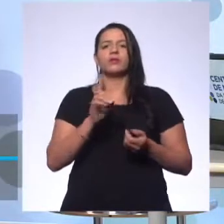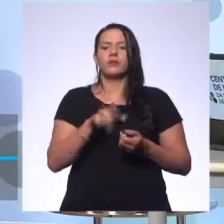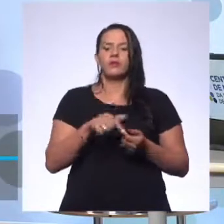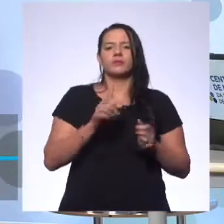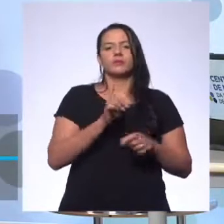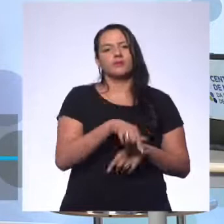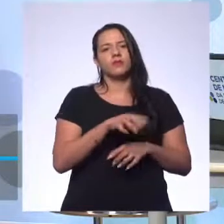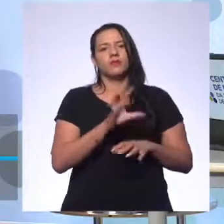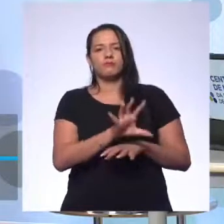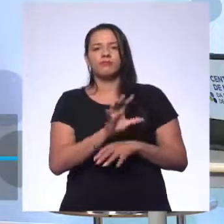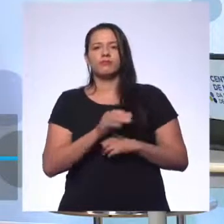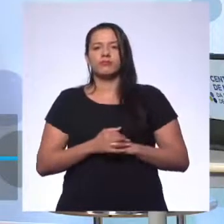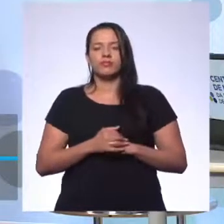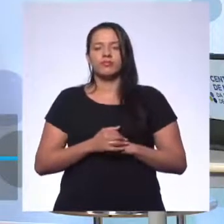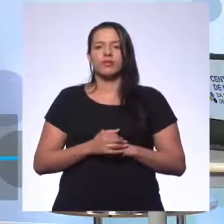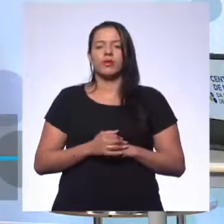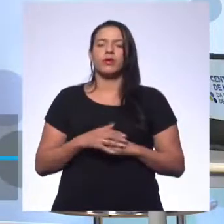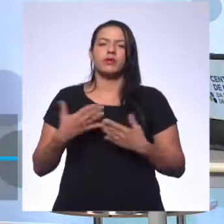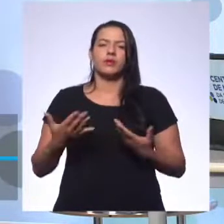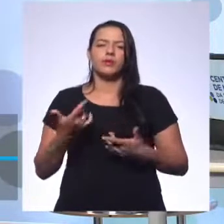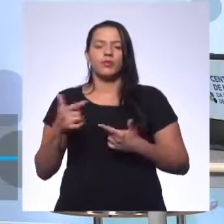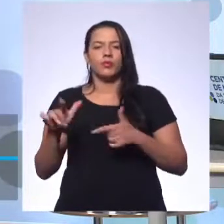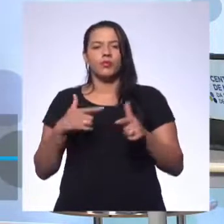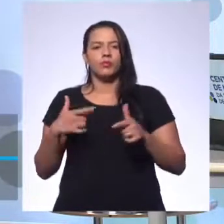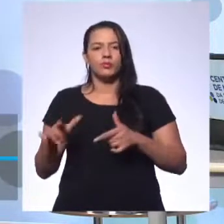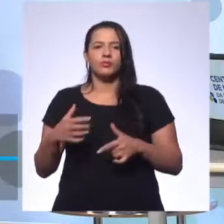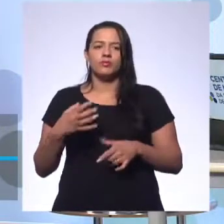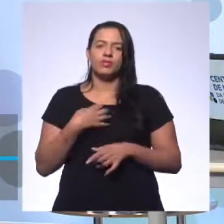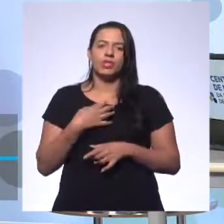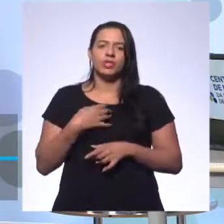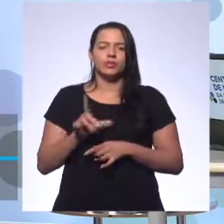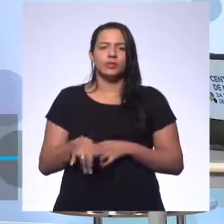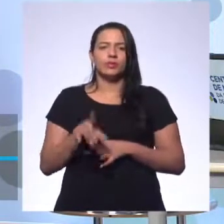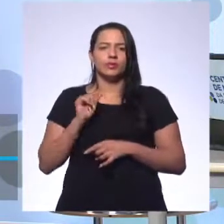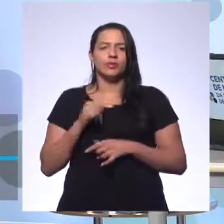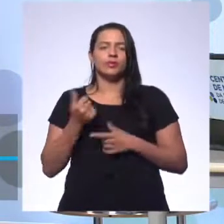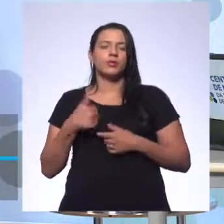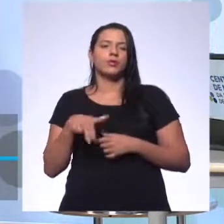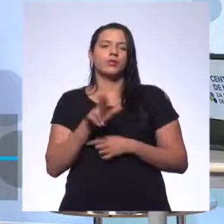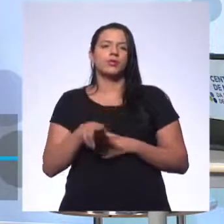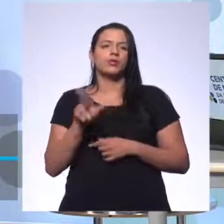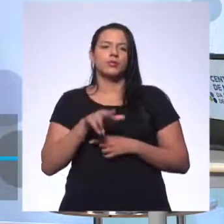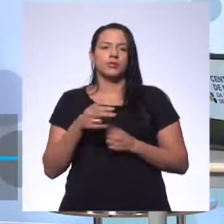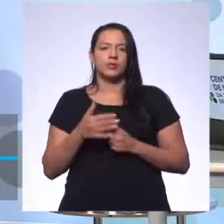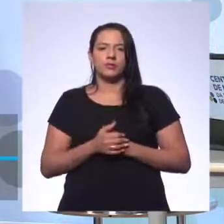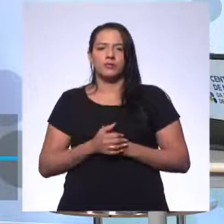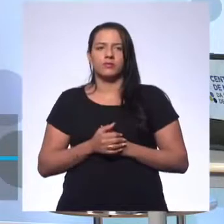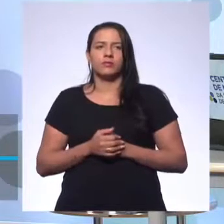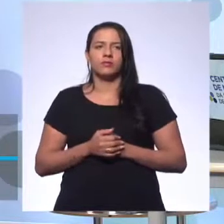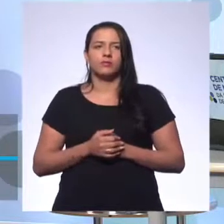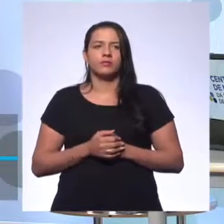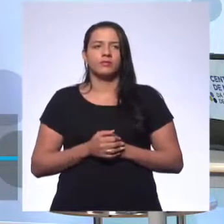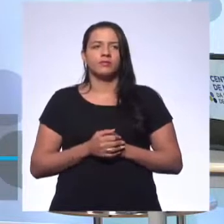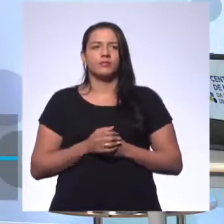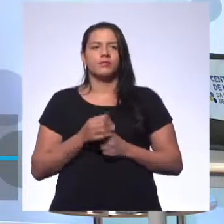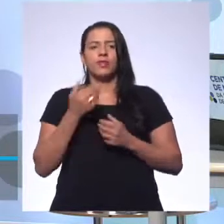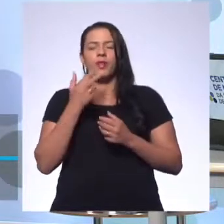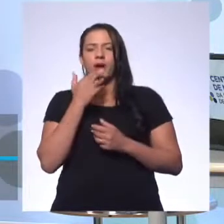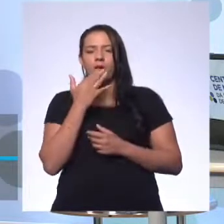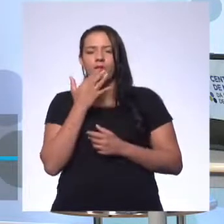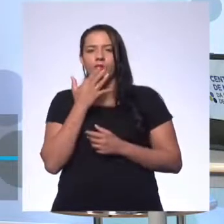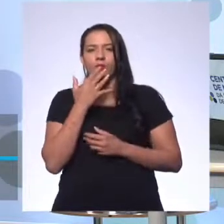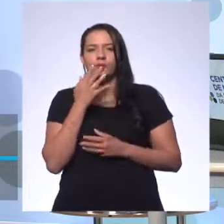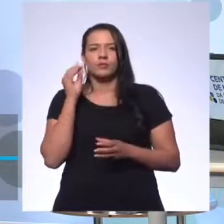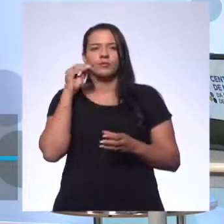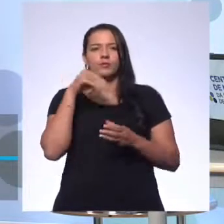isso, né? E aí os outros critérios, né, utilizaram a forma para a cor